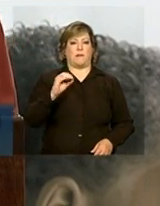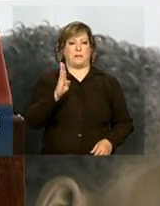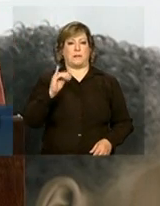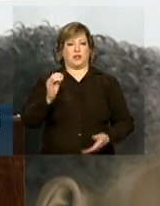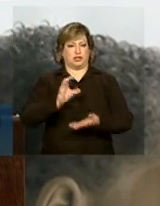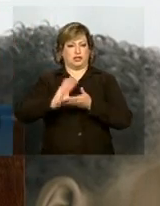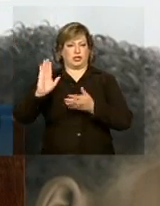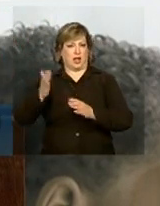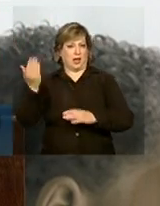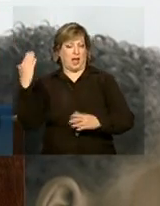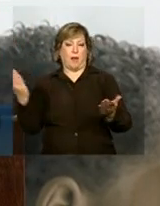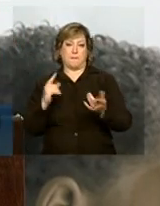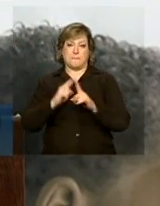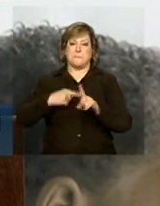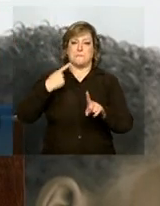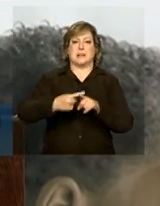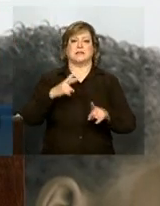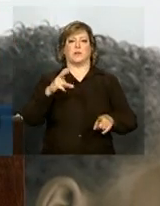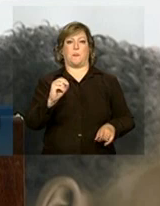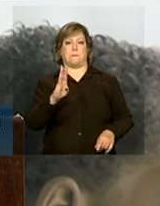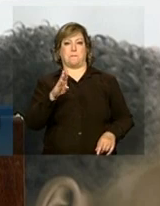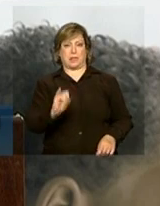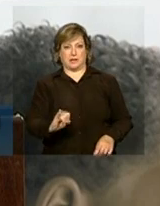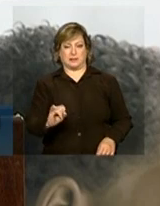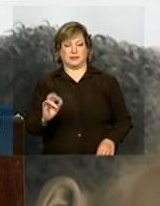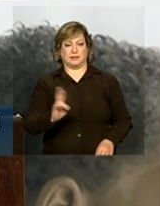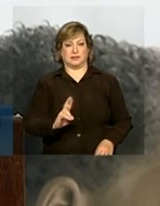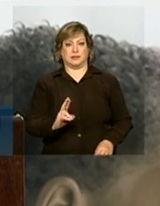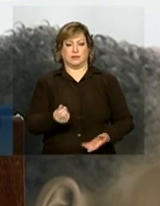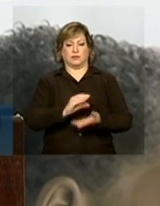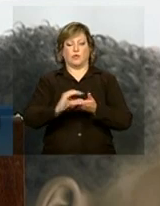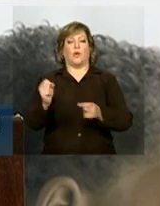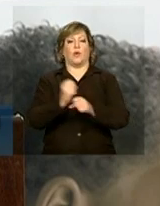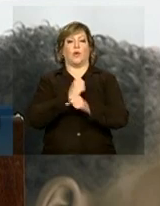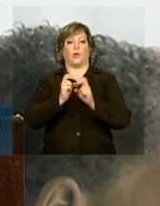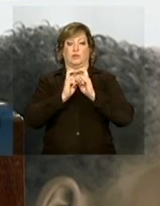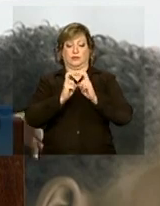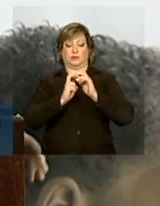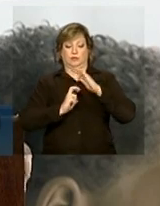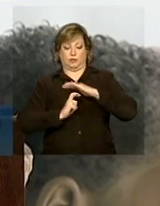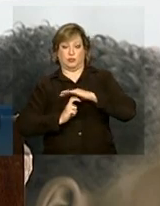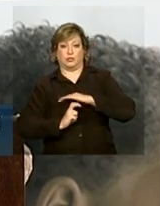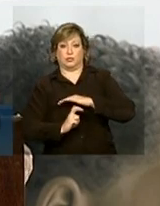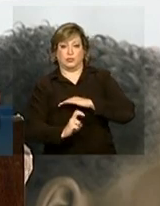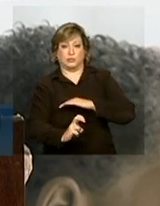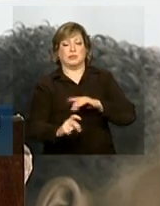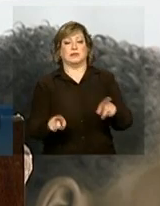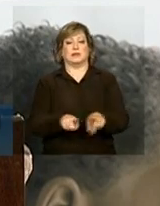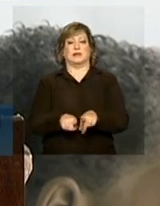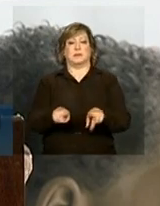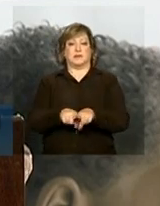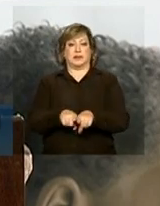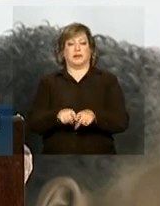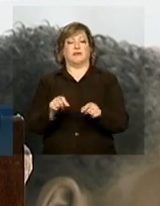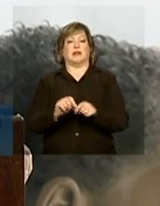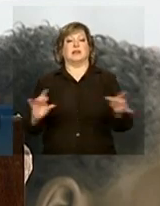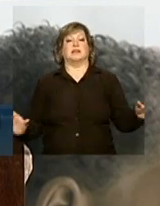aplicado, para investir em metrô, para fazer